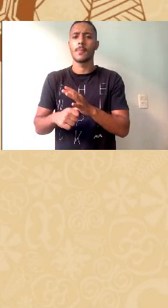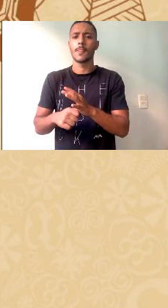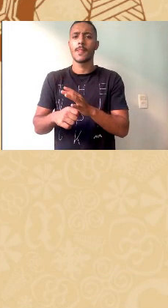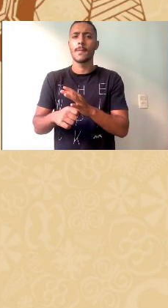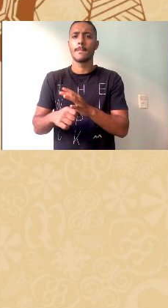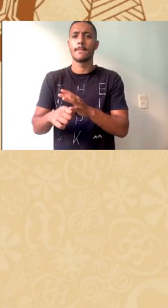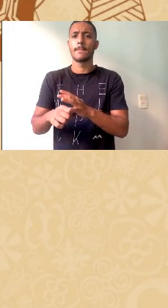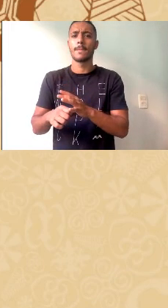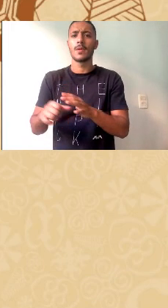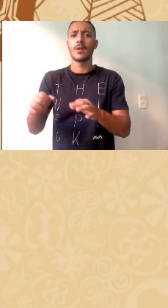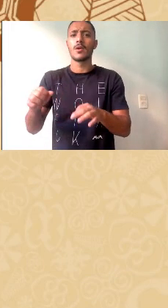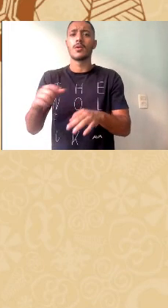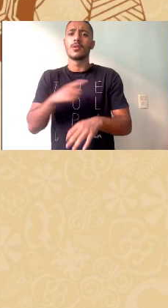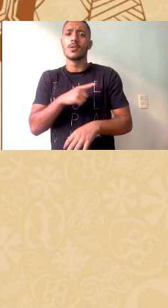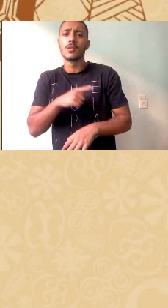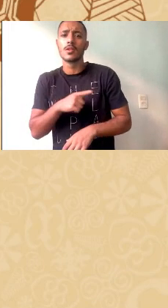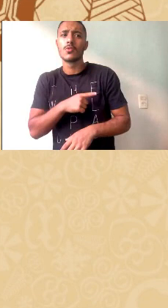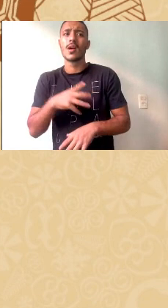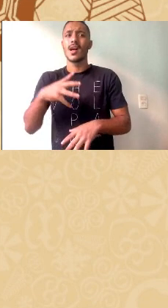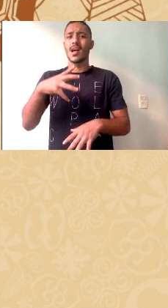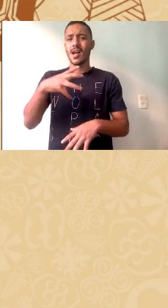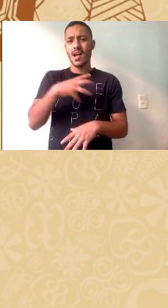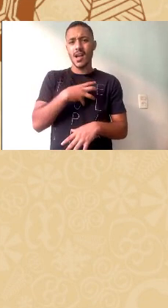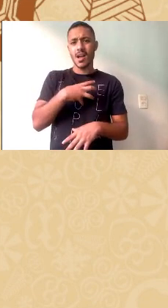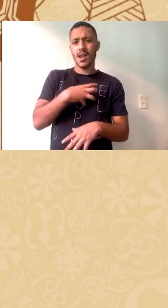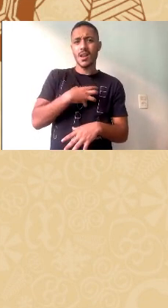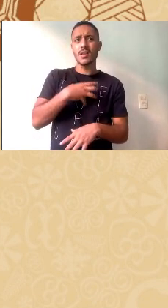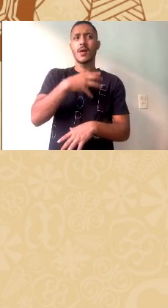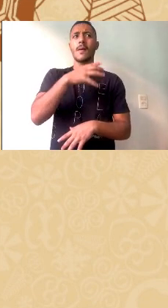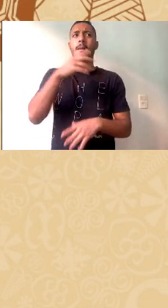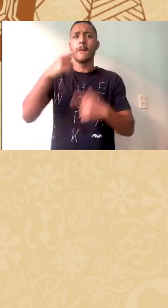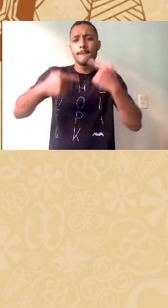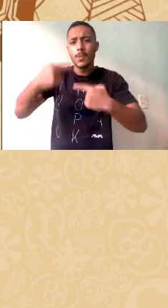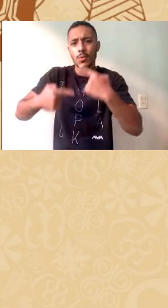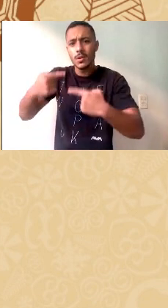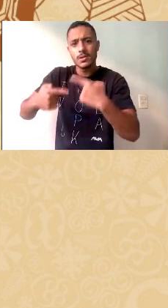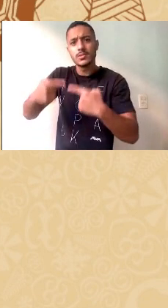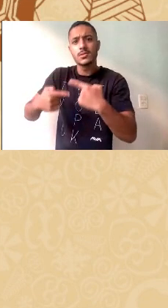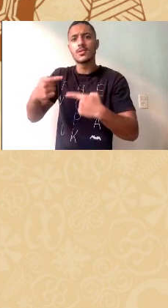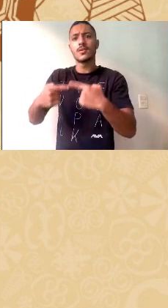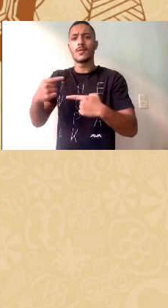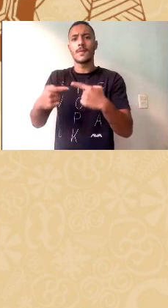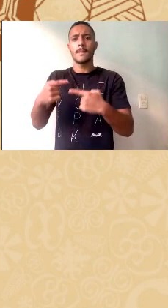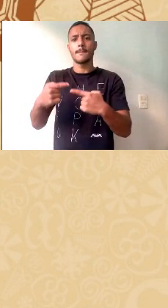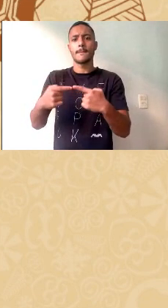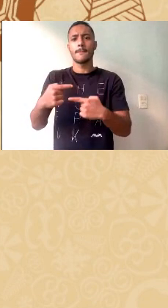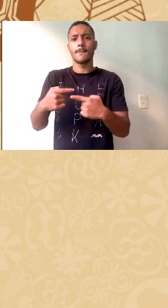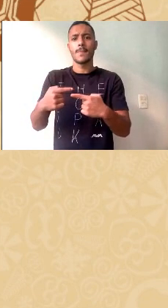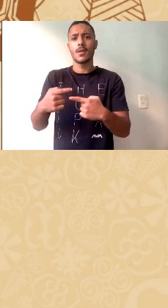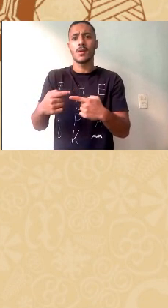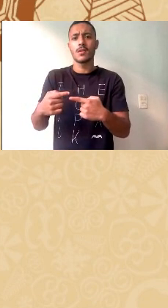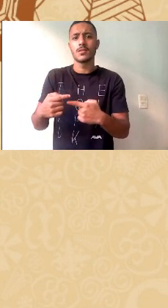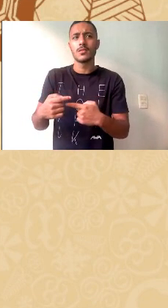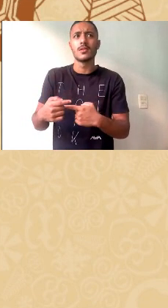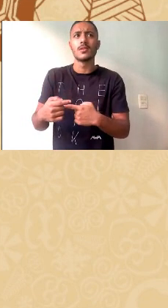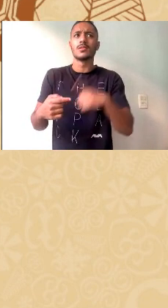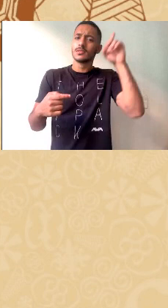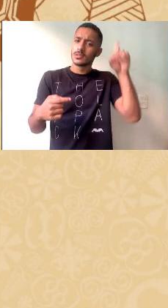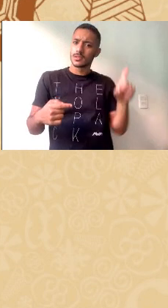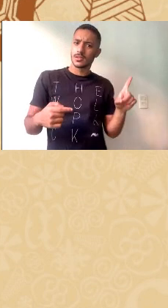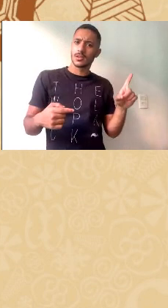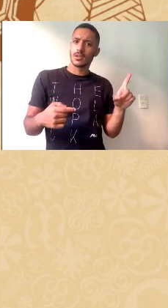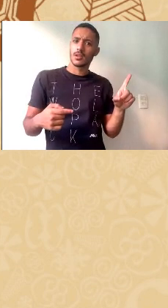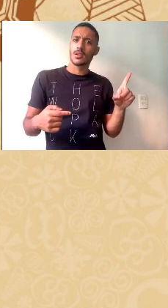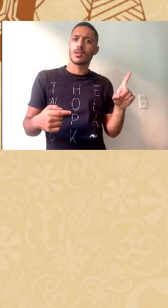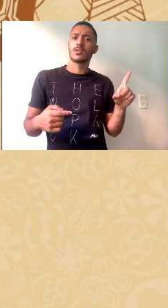uma característica política mais, né, vinculada a uma perspectiva mais de direita, inclusive apoiou, né,